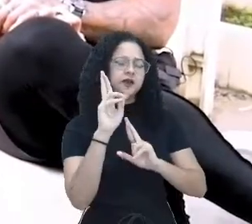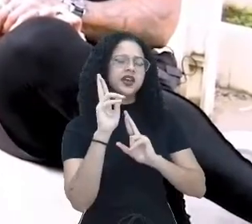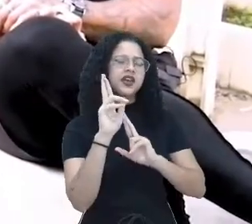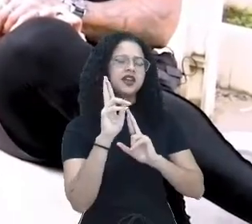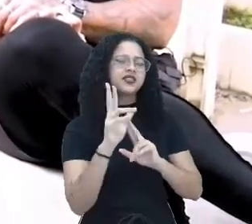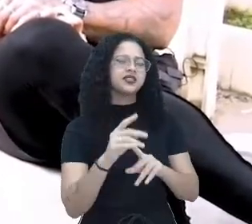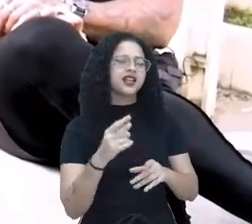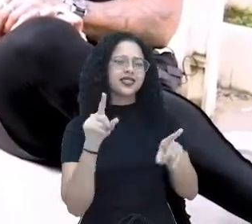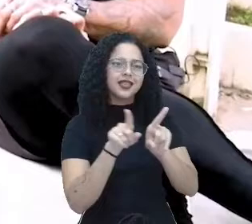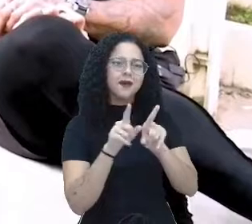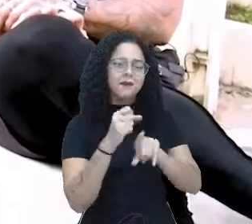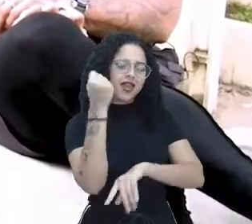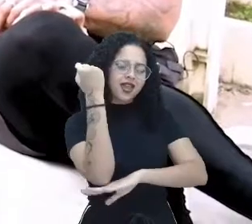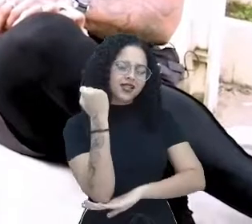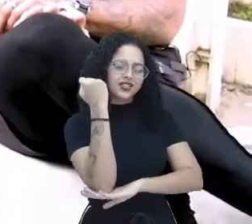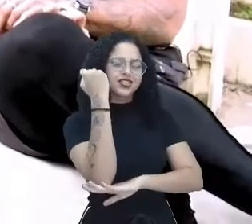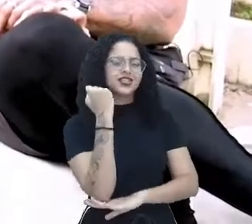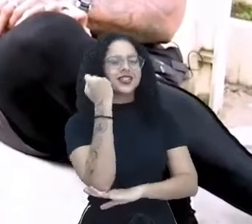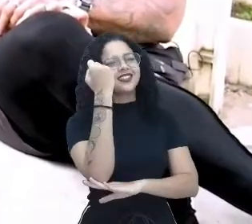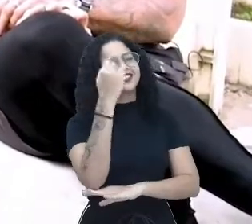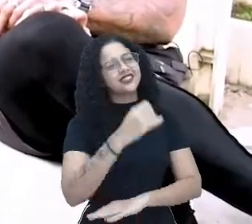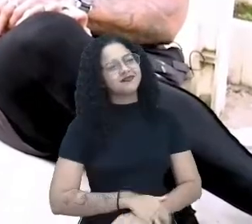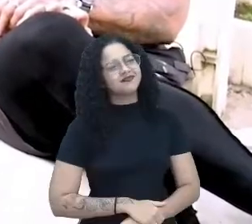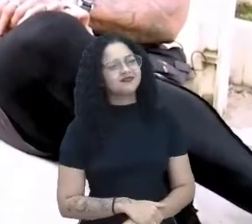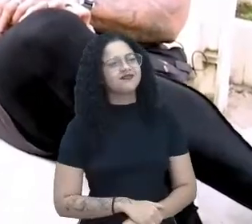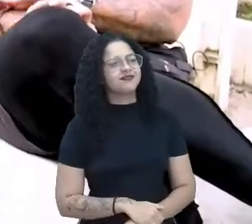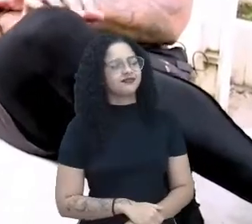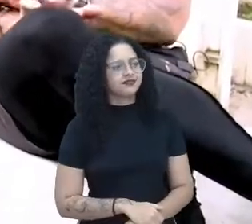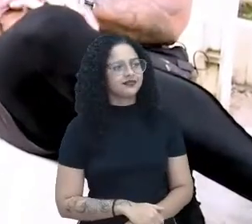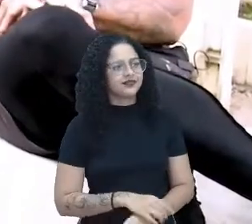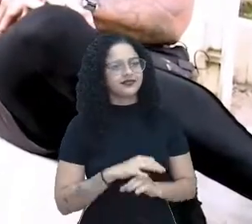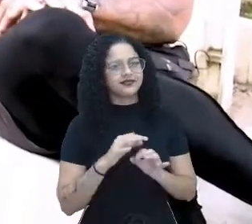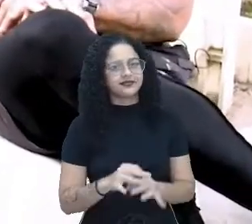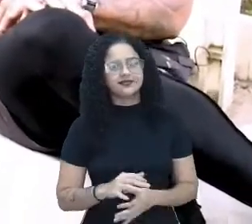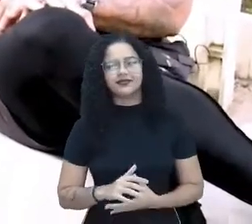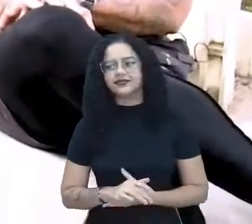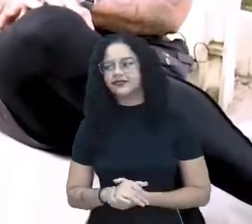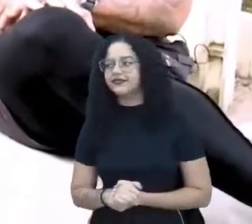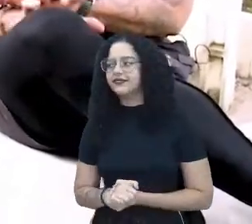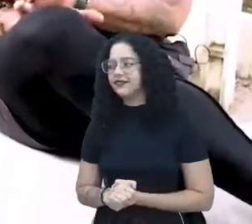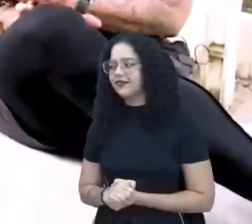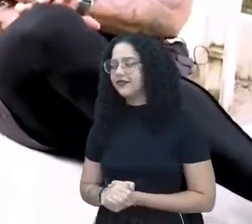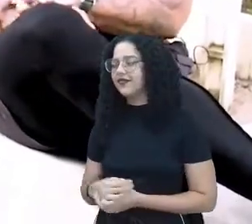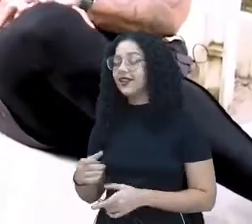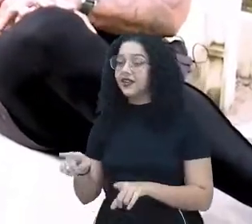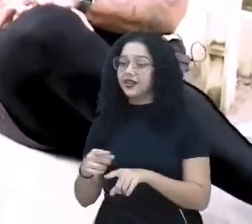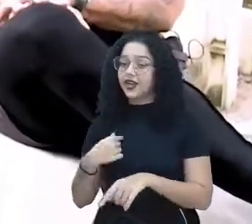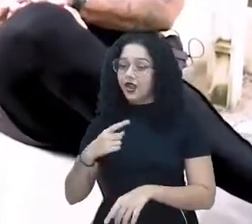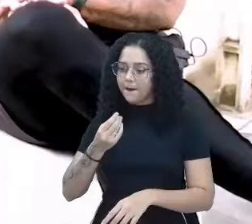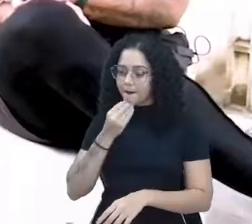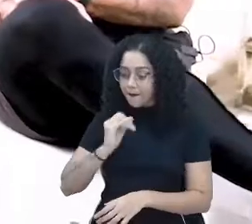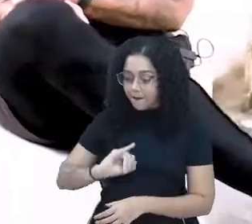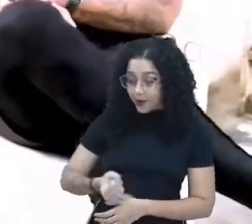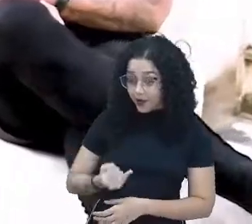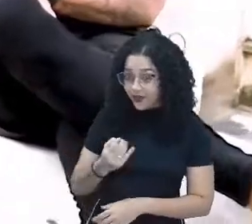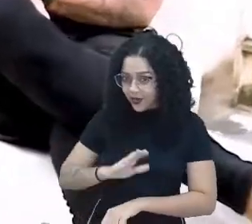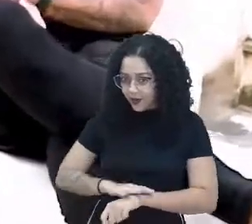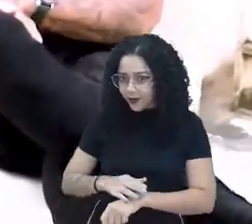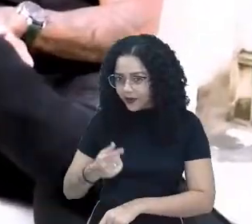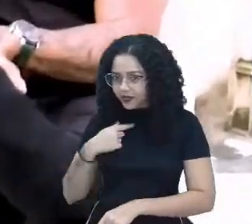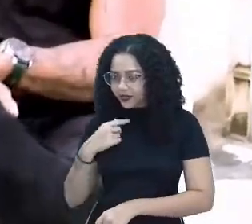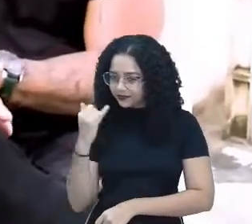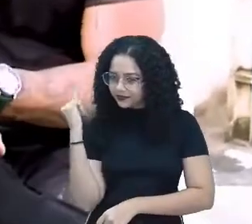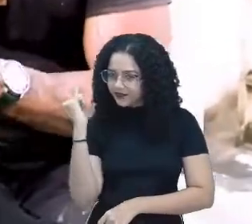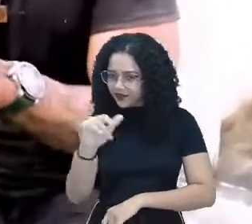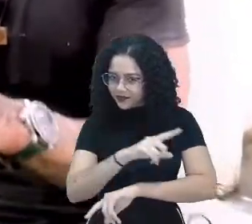principalmente resistência, né? Gostei. A gente precisa Exatamente. combater o mal. Então, inclusive, eu vou aproveitar esse momento aqui e falo para vocês,